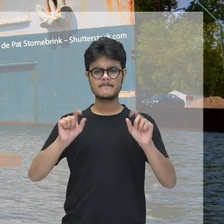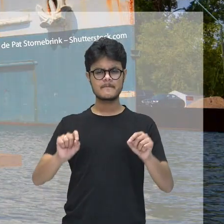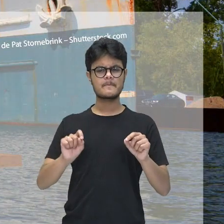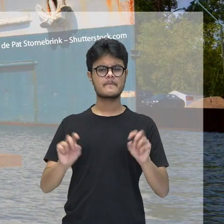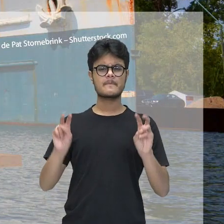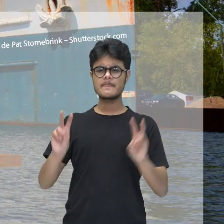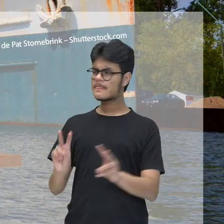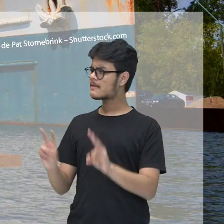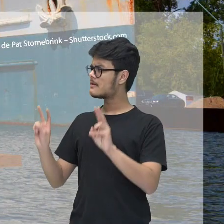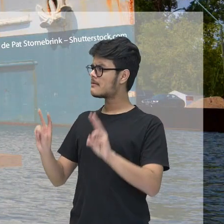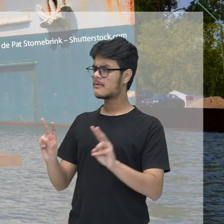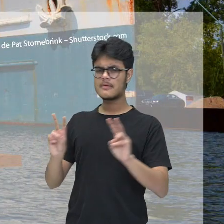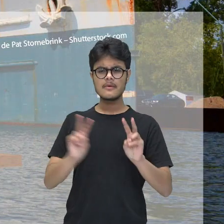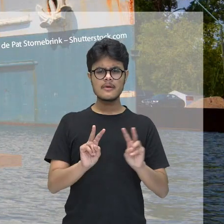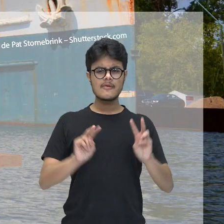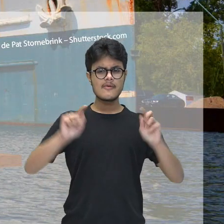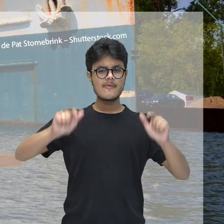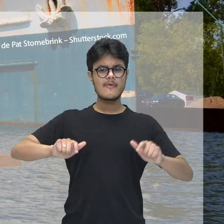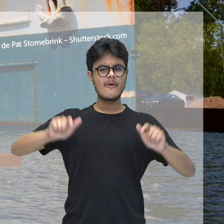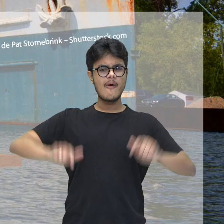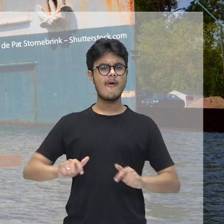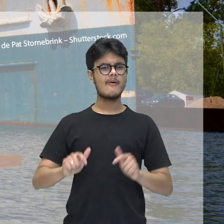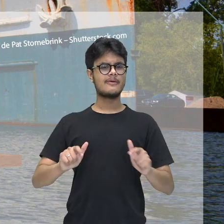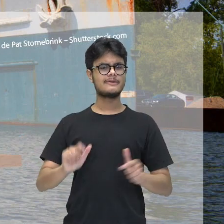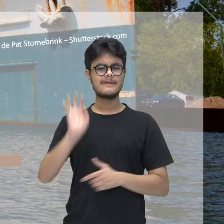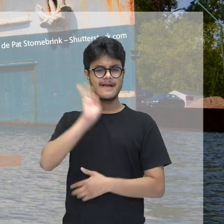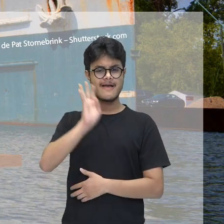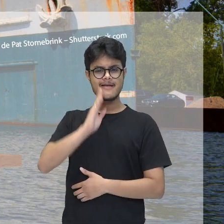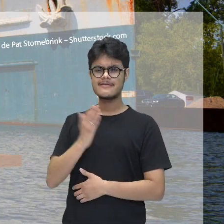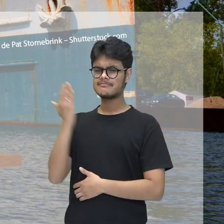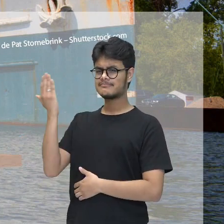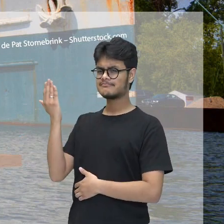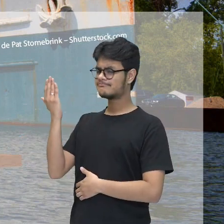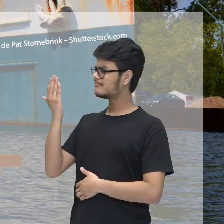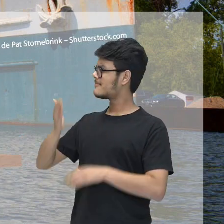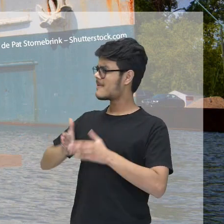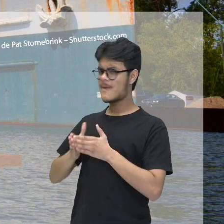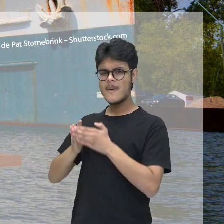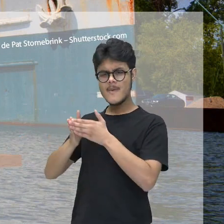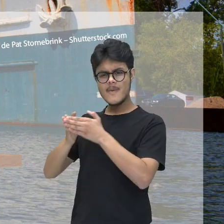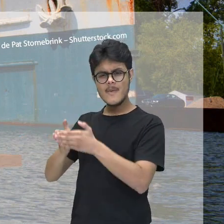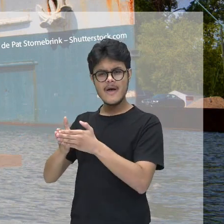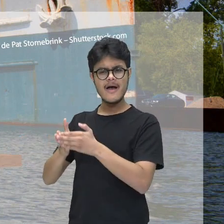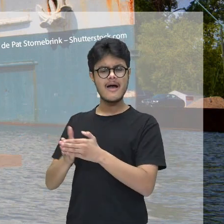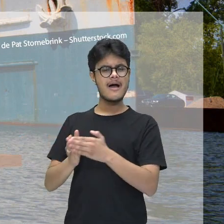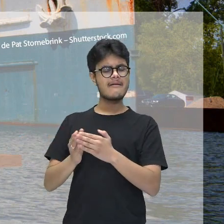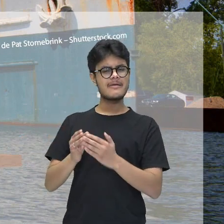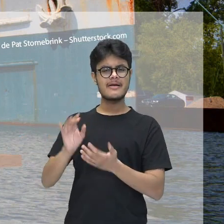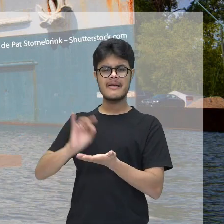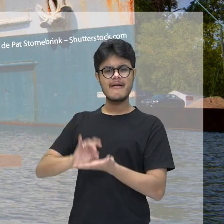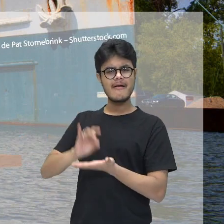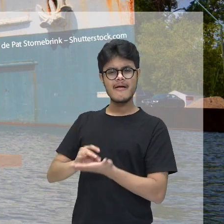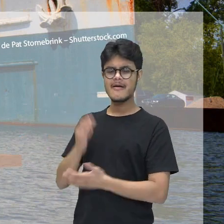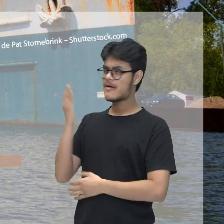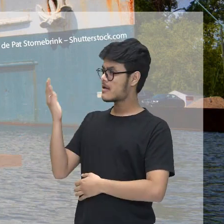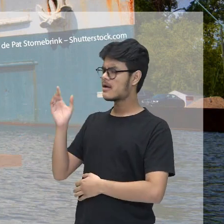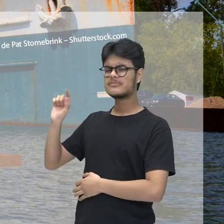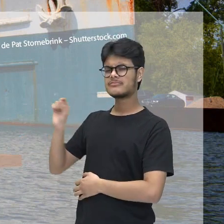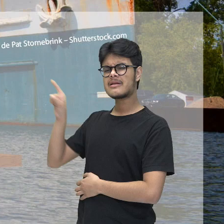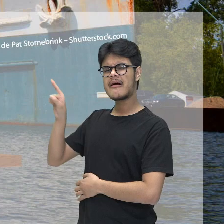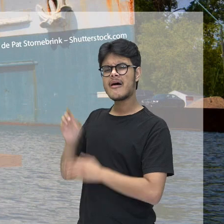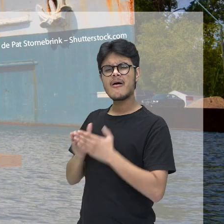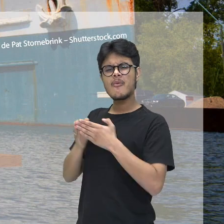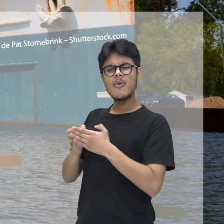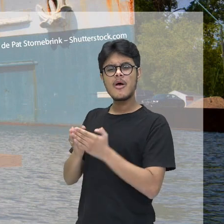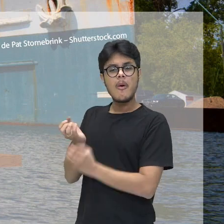Vejam onde eu estou, hein? Aqui, ó, do lado desta embarcação, né? Deste navio a vapor. Vocês estão